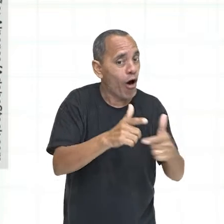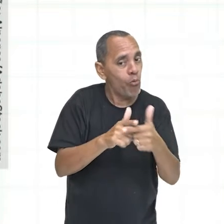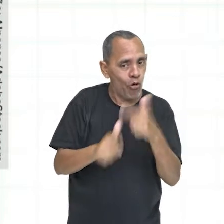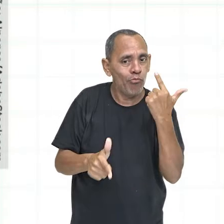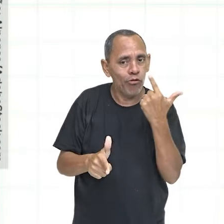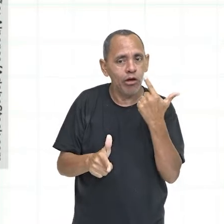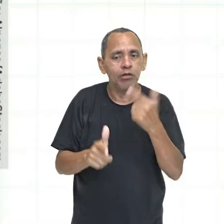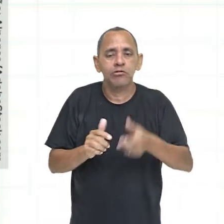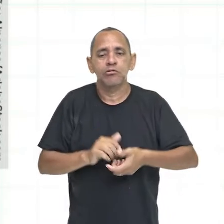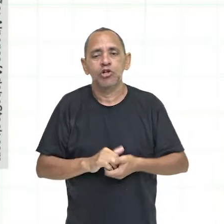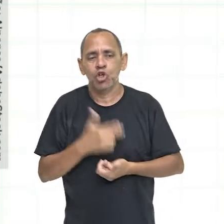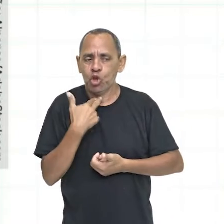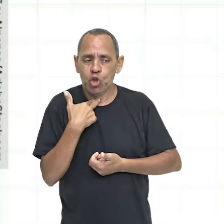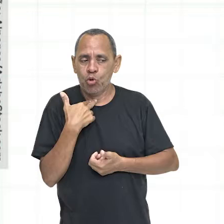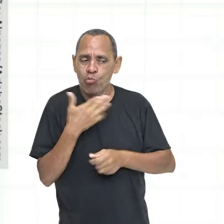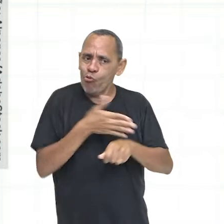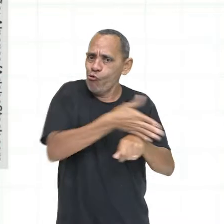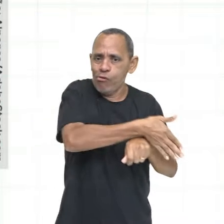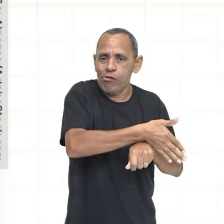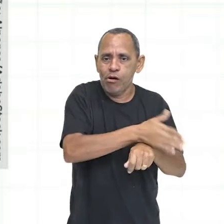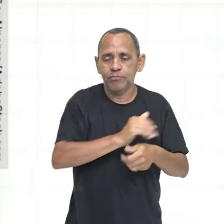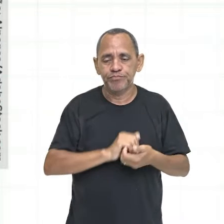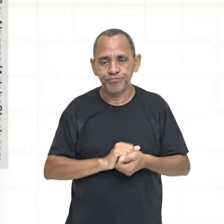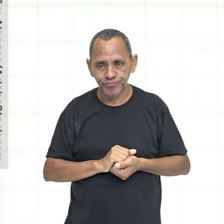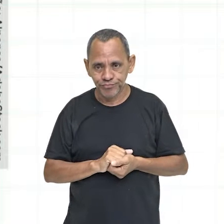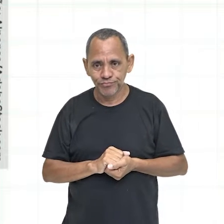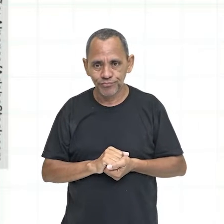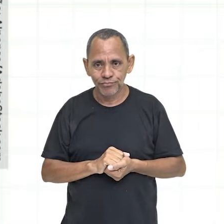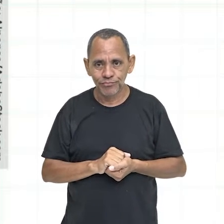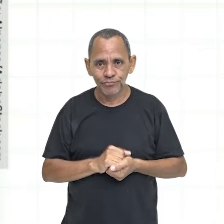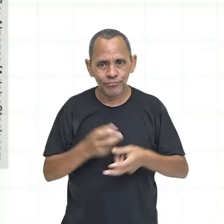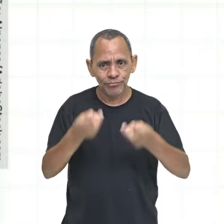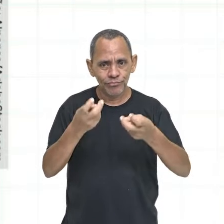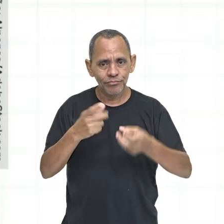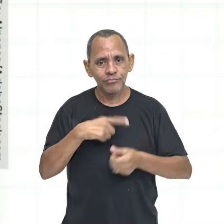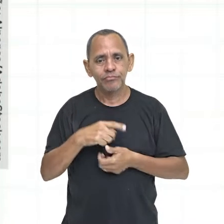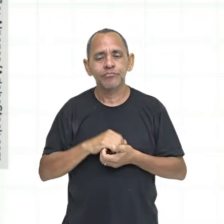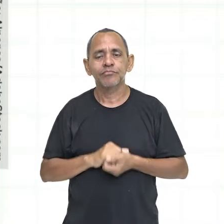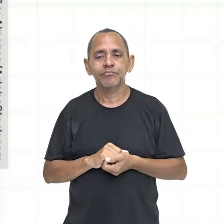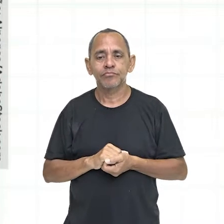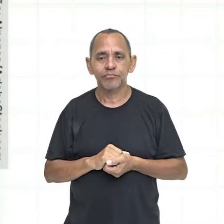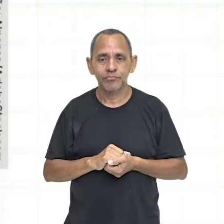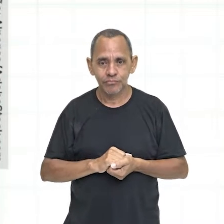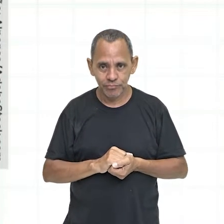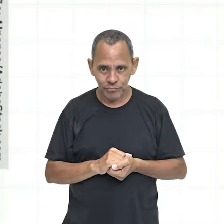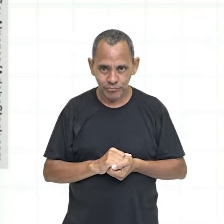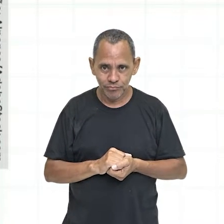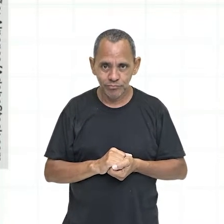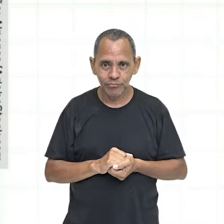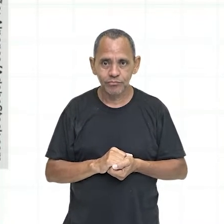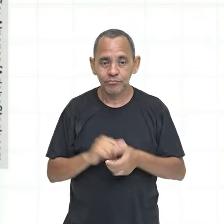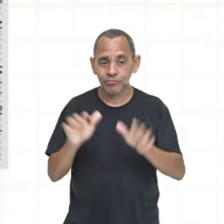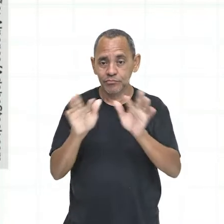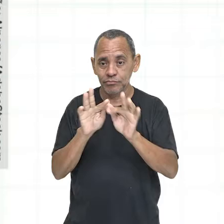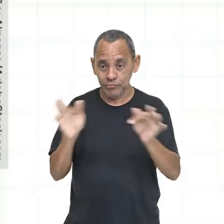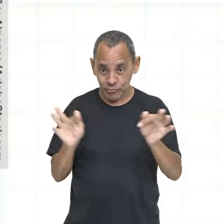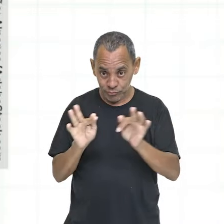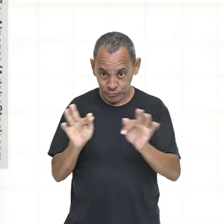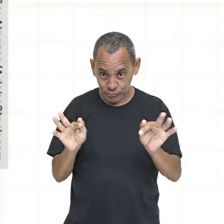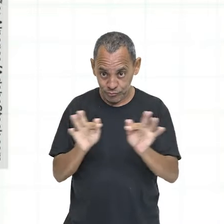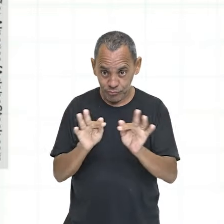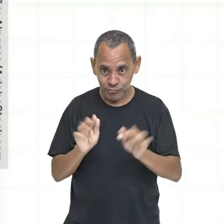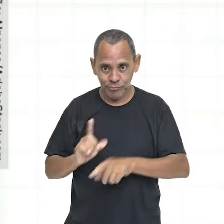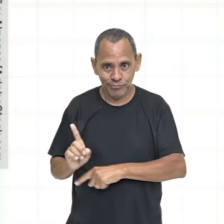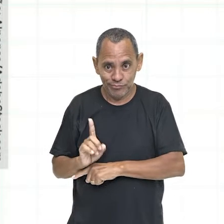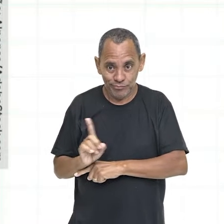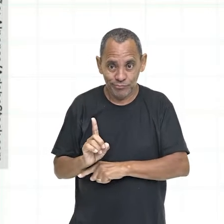o verbo auxiliar aqui, que é o verbo modal, recebendo o not, tá? De novo, frases negativas em língua